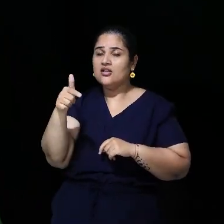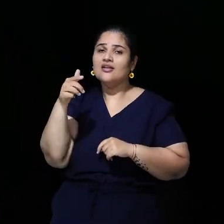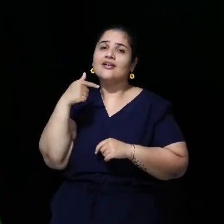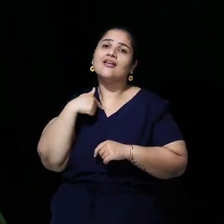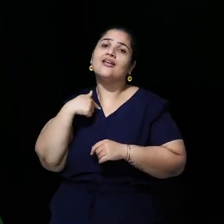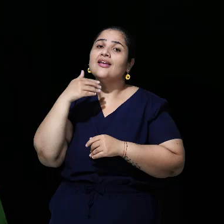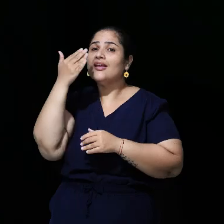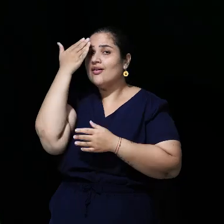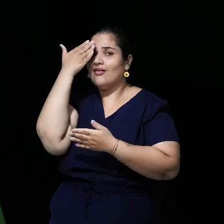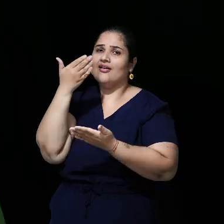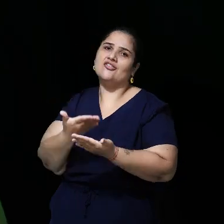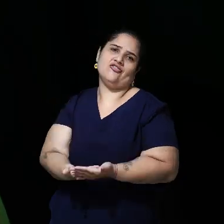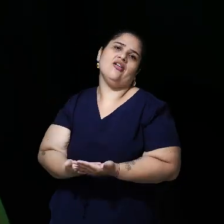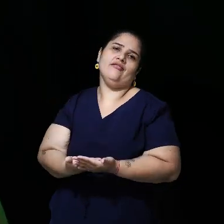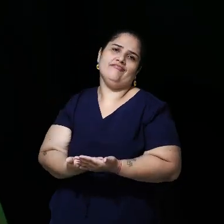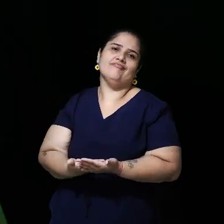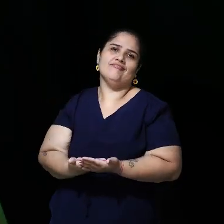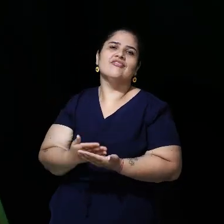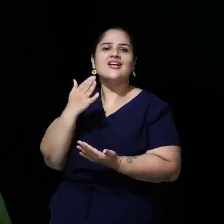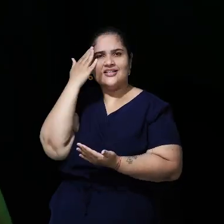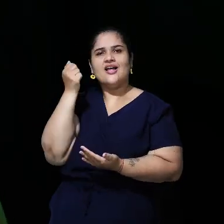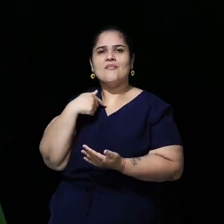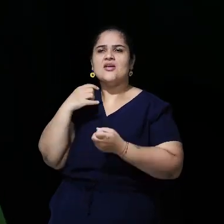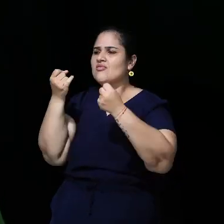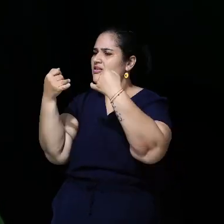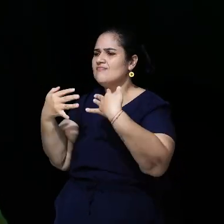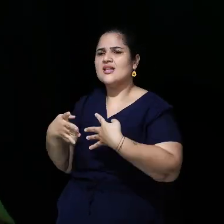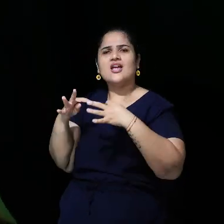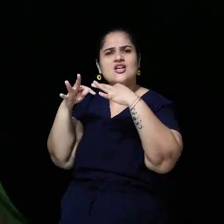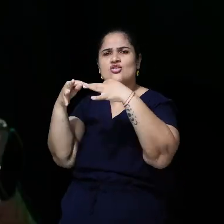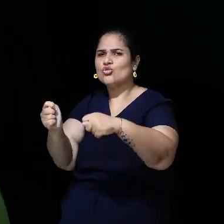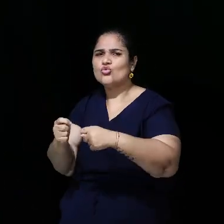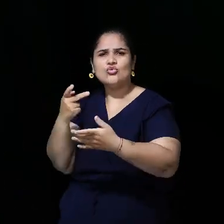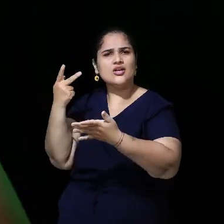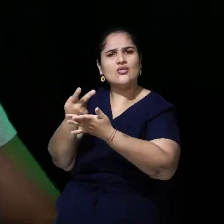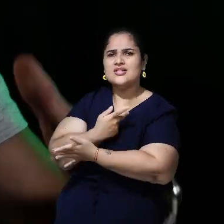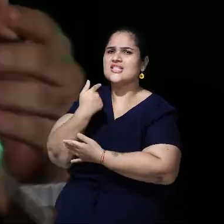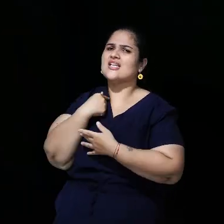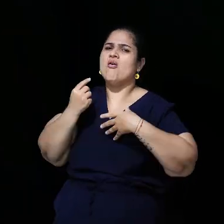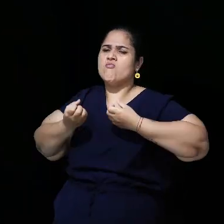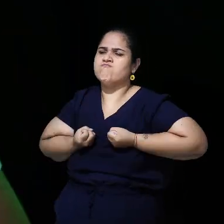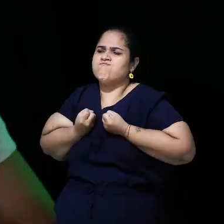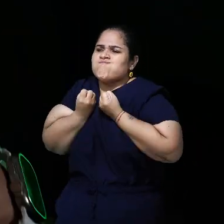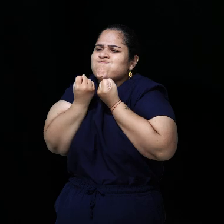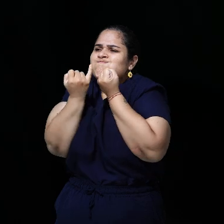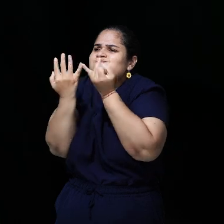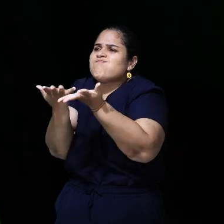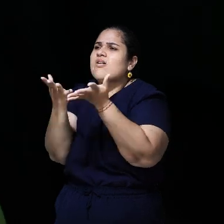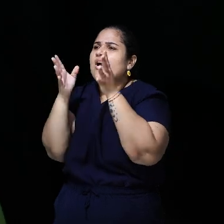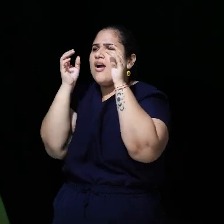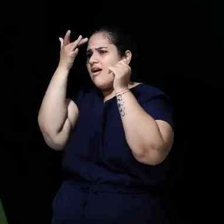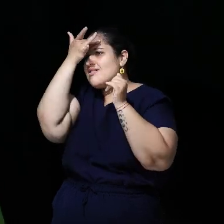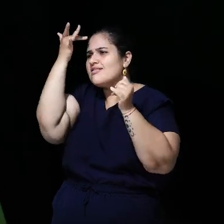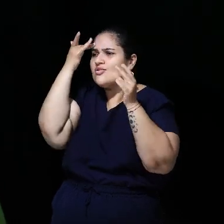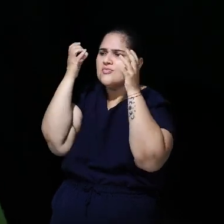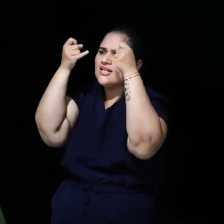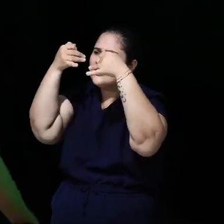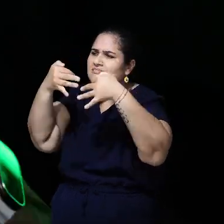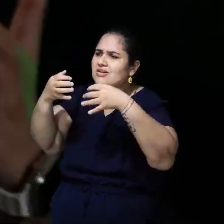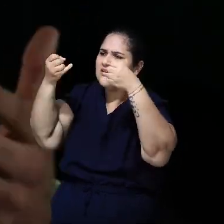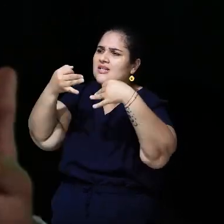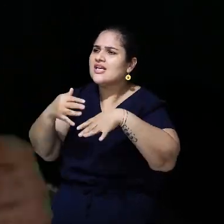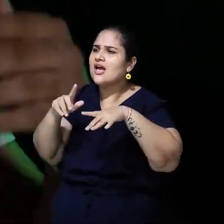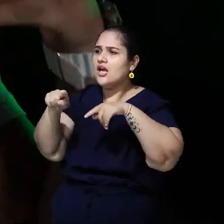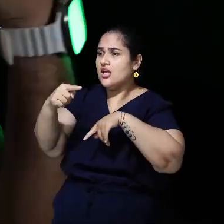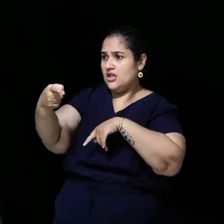tudo aquilo que você tava passando, entendeu? Pessoas que você desabafou e falou, pô, aconteceu isso, eu tô assim, e no momento